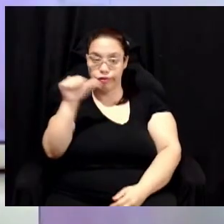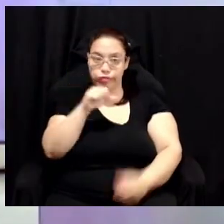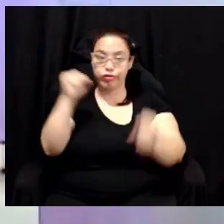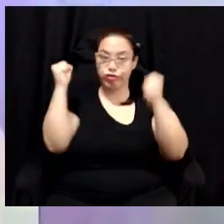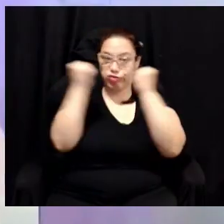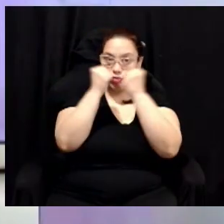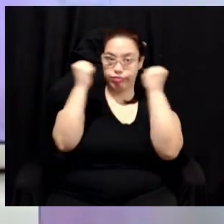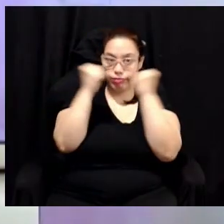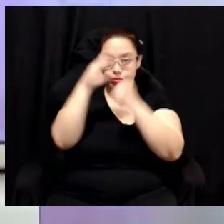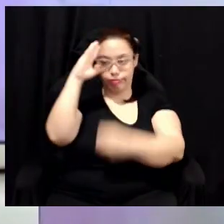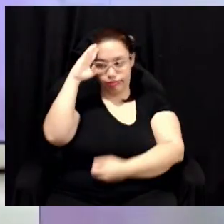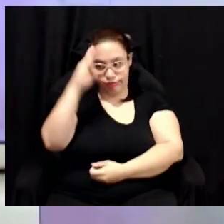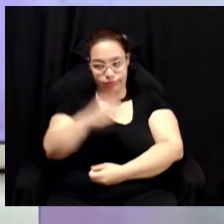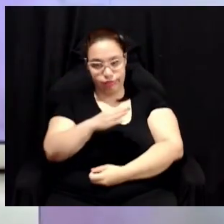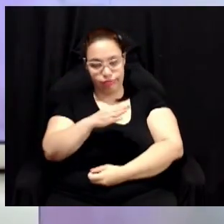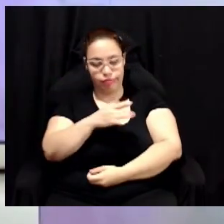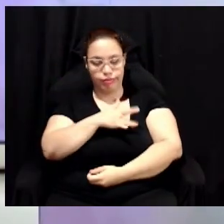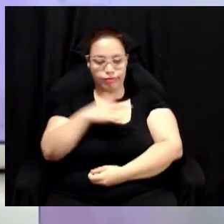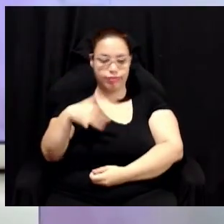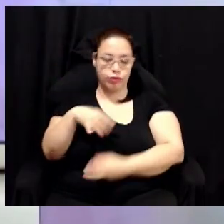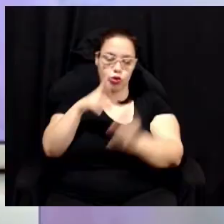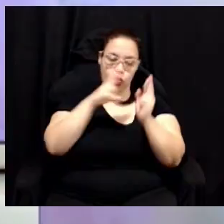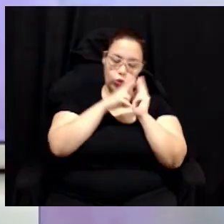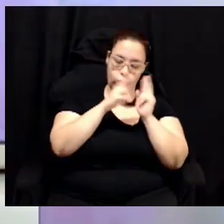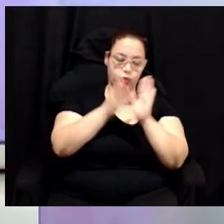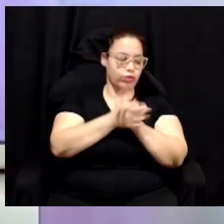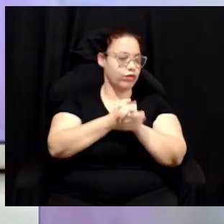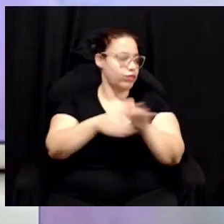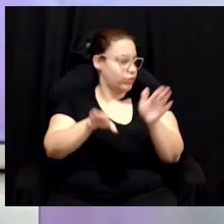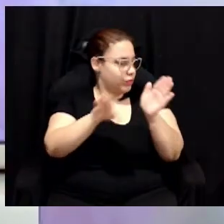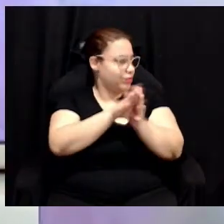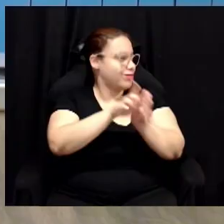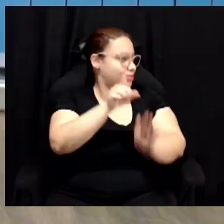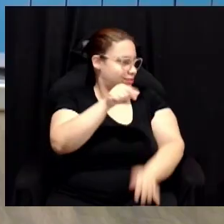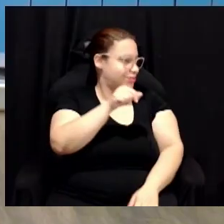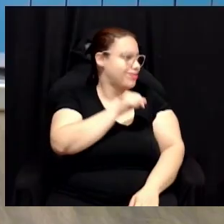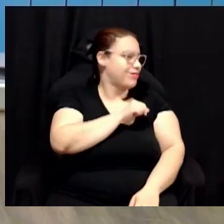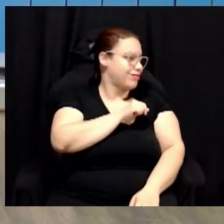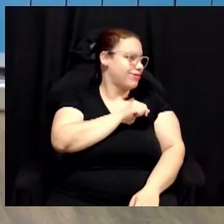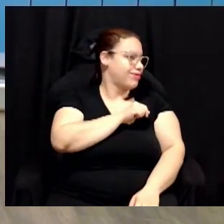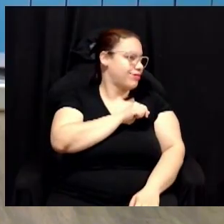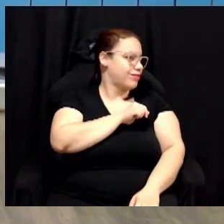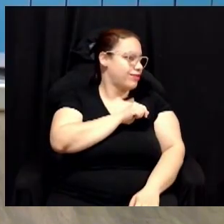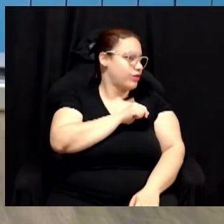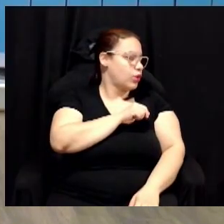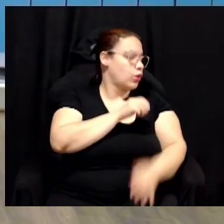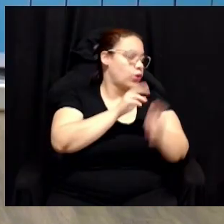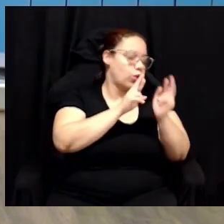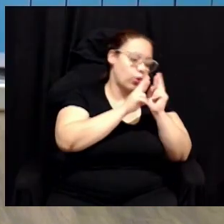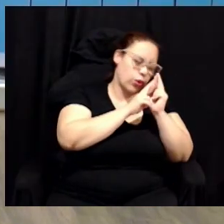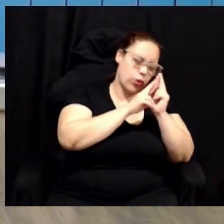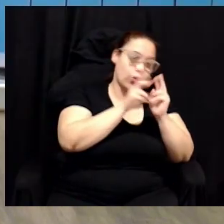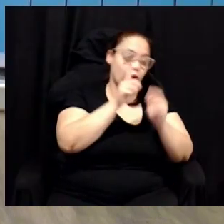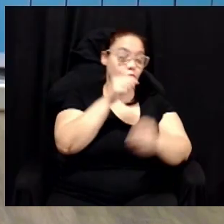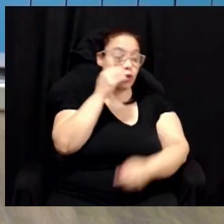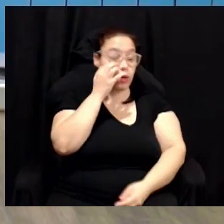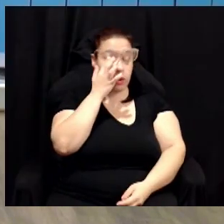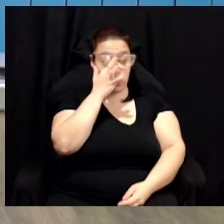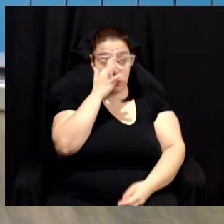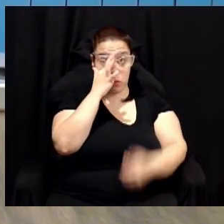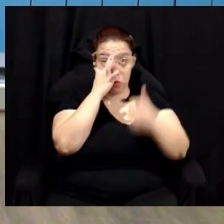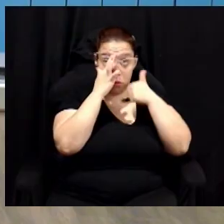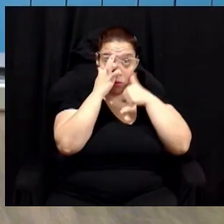vai melhorar diretamente a sua qualidade de sono. E entrar agora exatamente nesse ponto, na questão do sono, né? Muitas mulheres